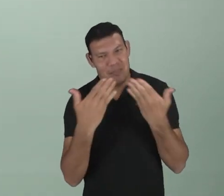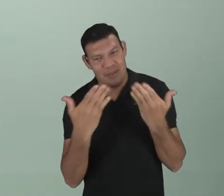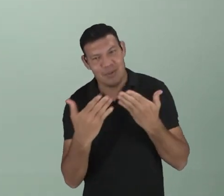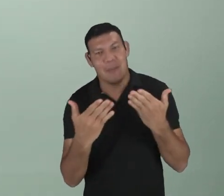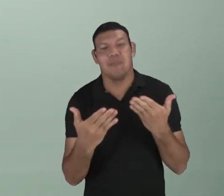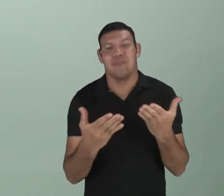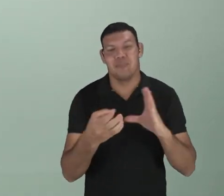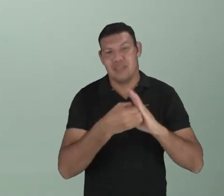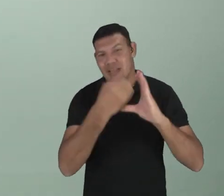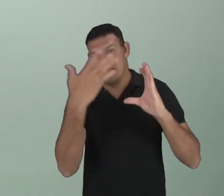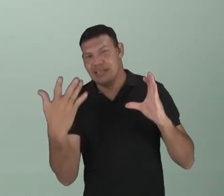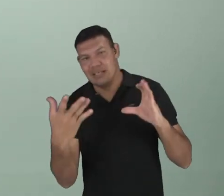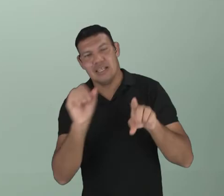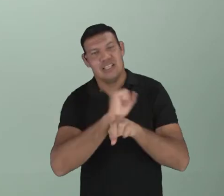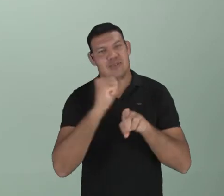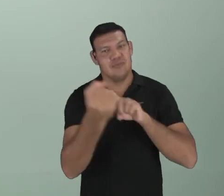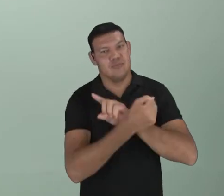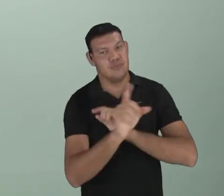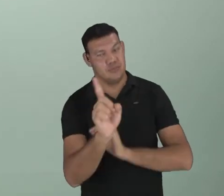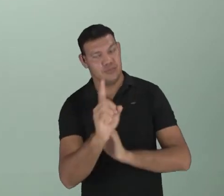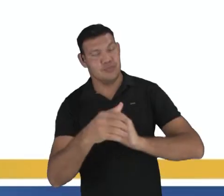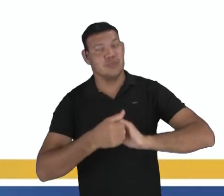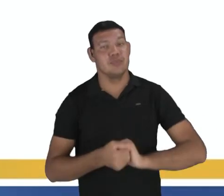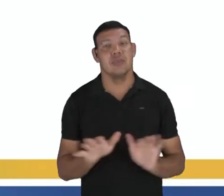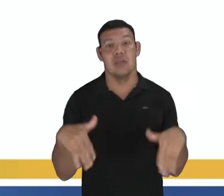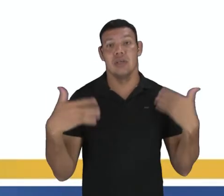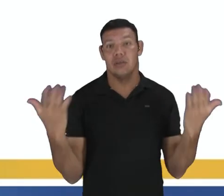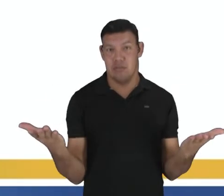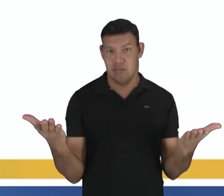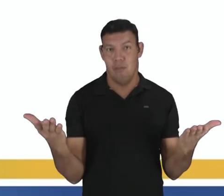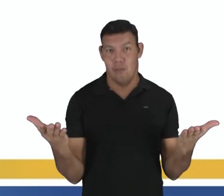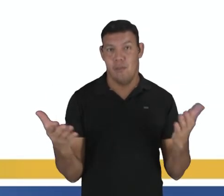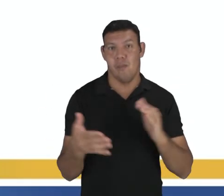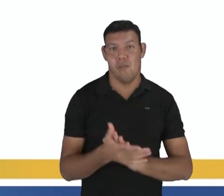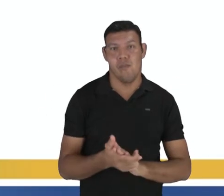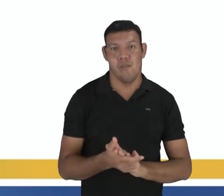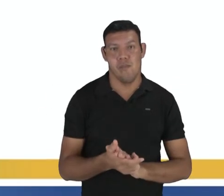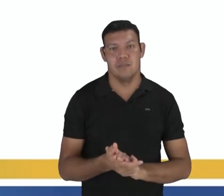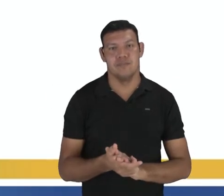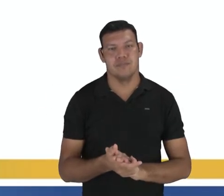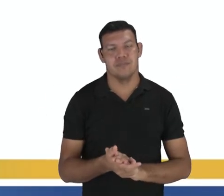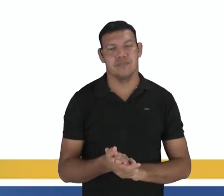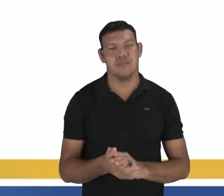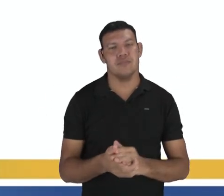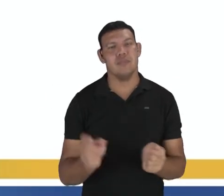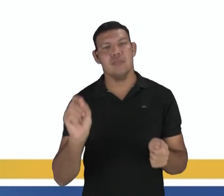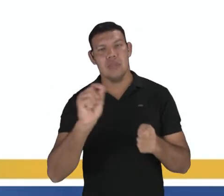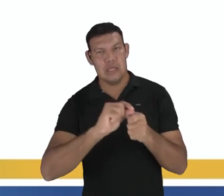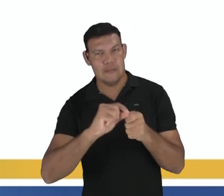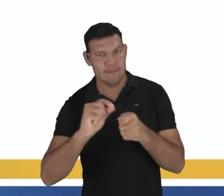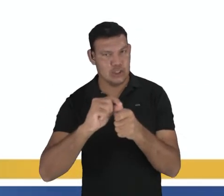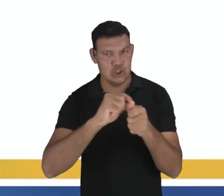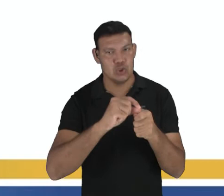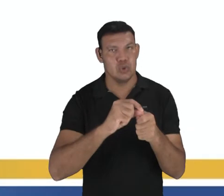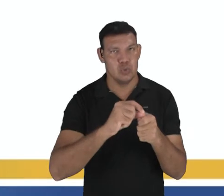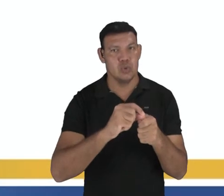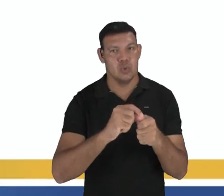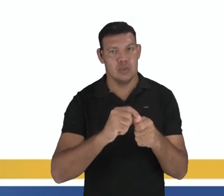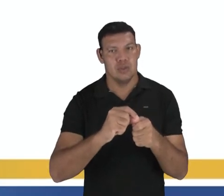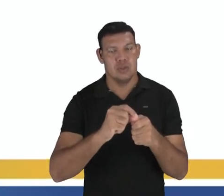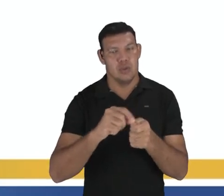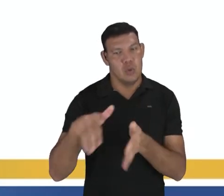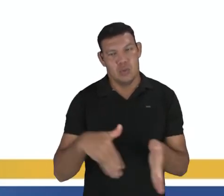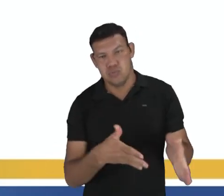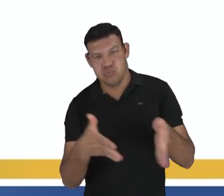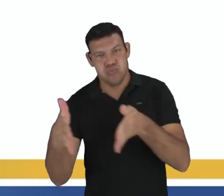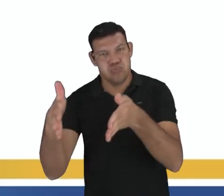social desses homens que vêm para a região, né? A gente tem também aí a construção de ferrovias, né, que vão facilitar